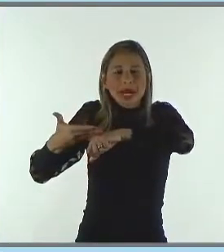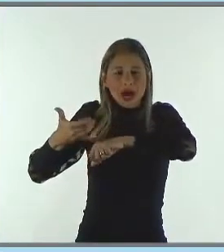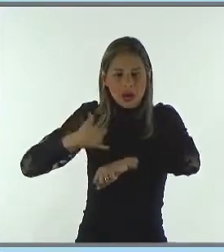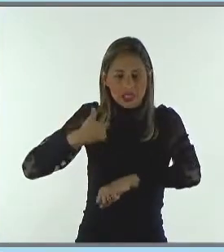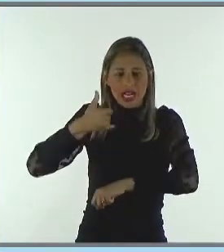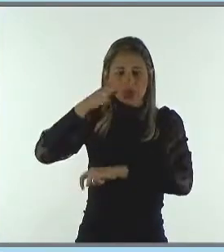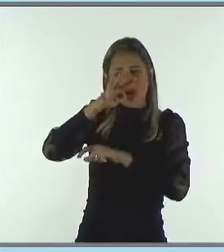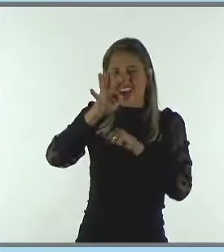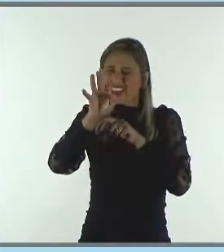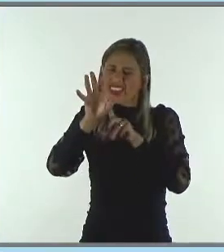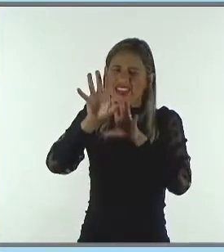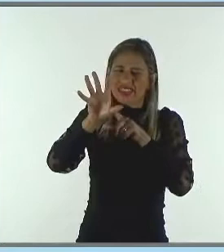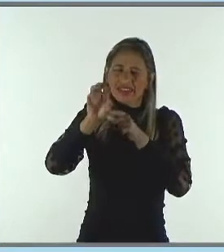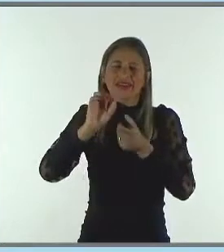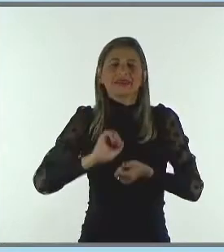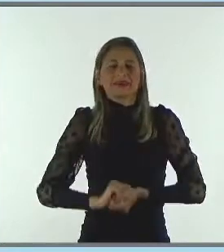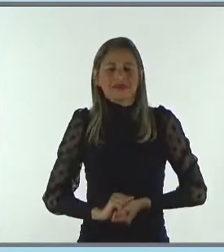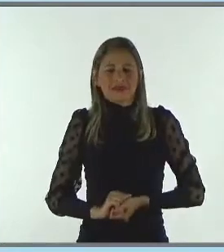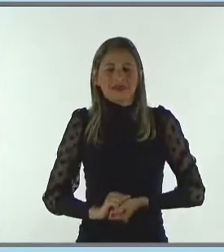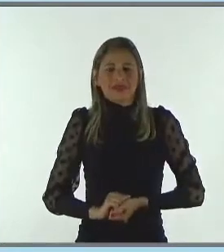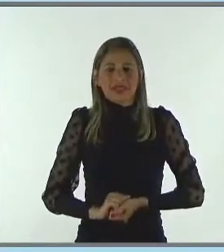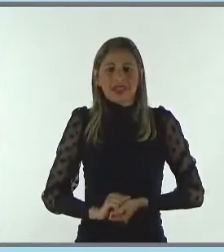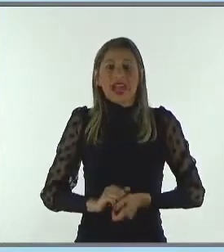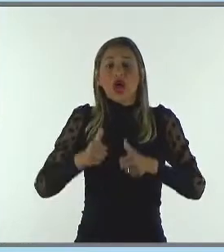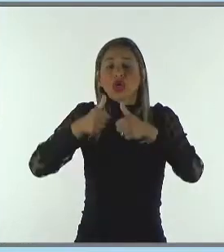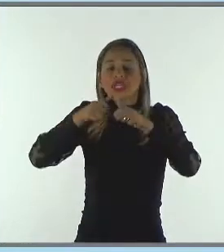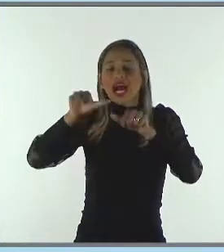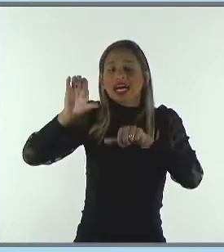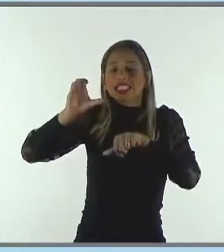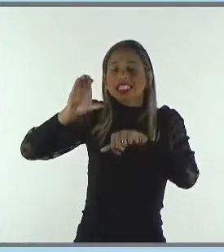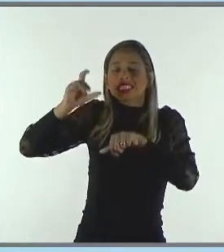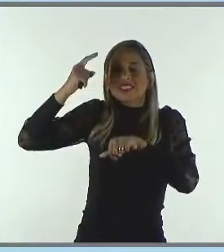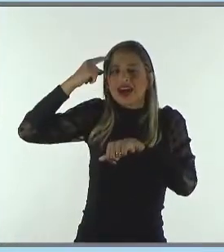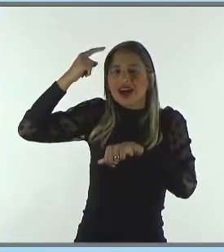poucos anos, estou ficando grisalha,